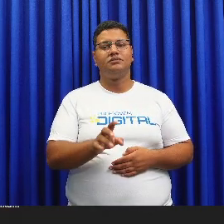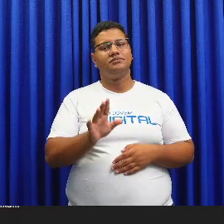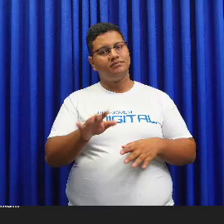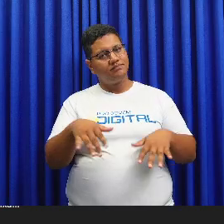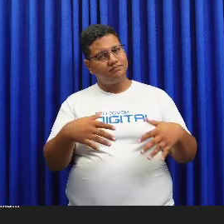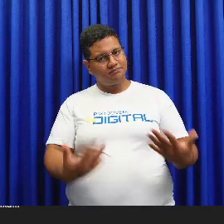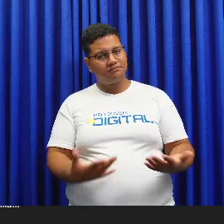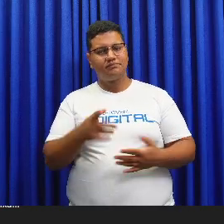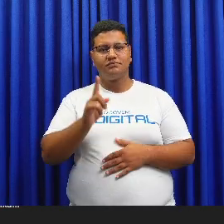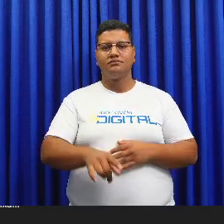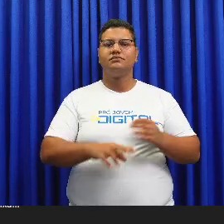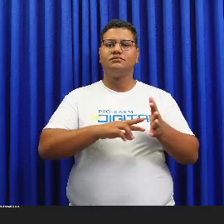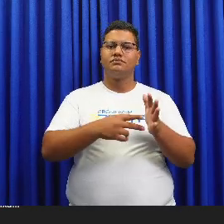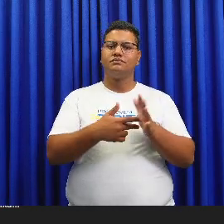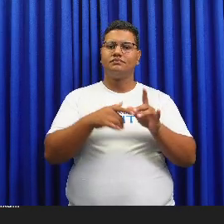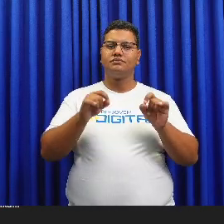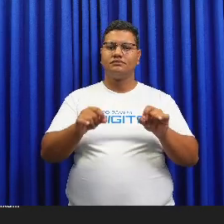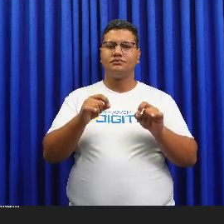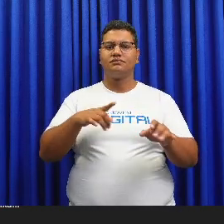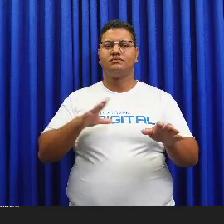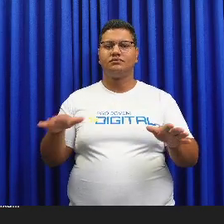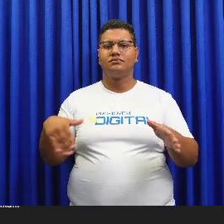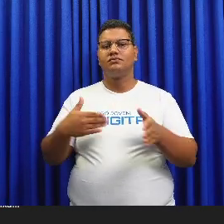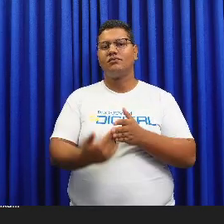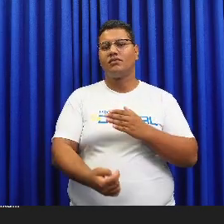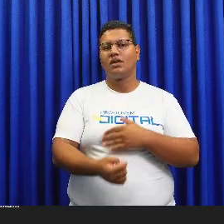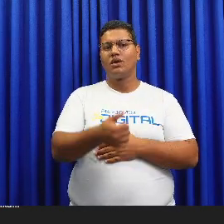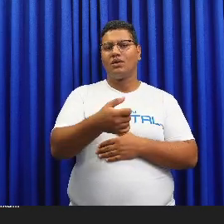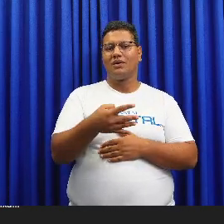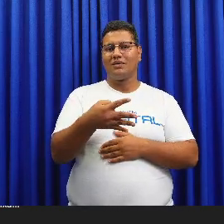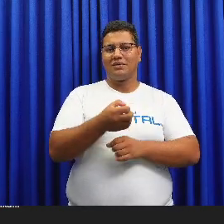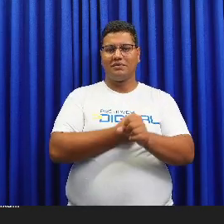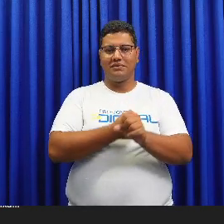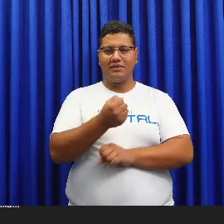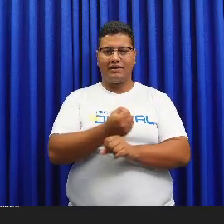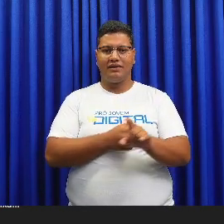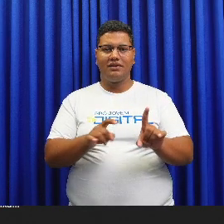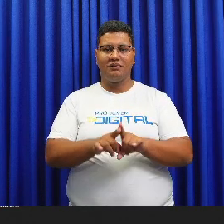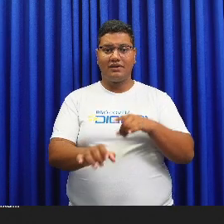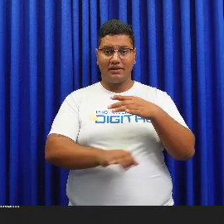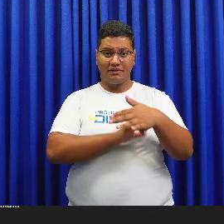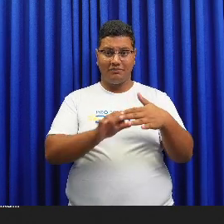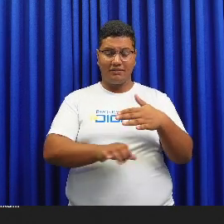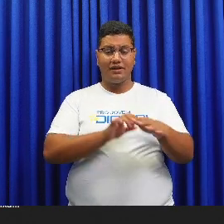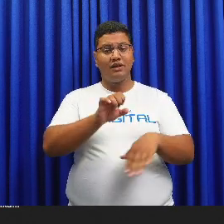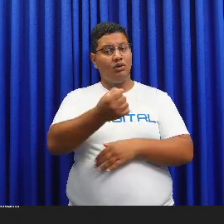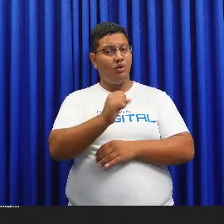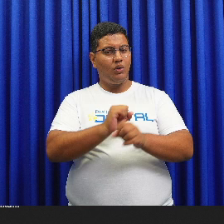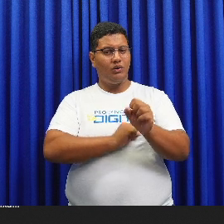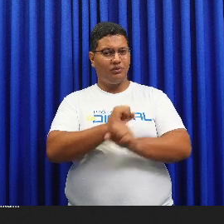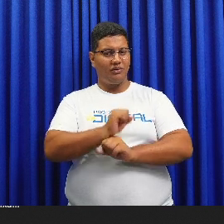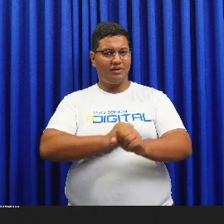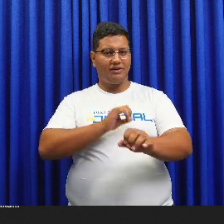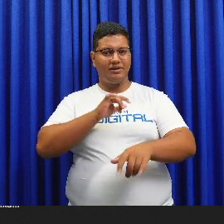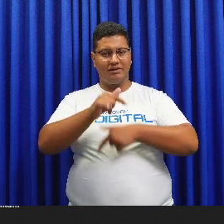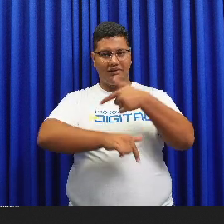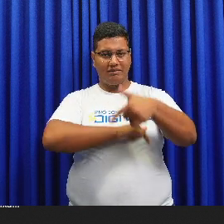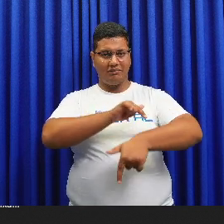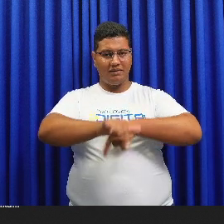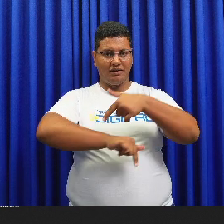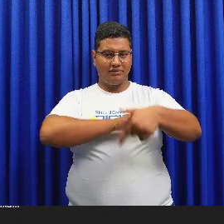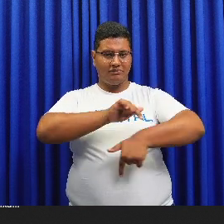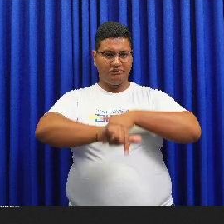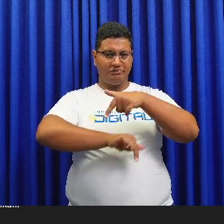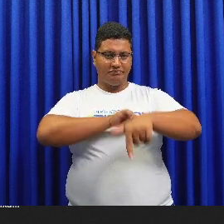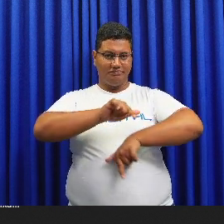O que isso significa? Que eu já estou aí há quase 4 anos nessa empresa, ou seja, já estou há 8 anos no mercado de